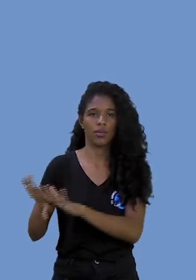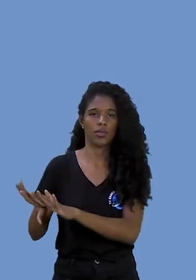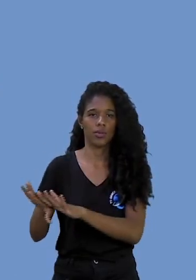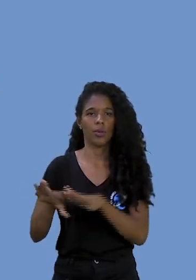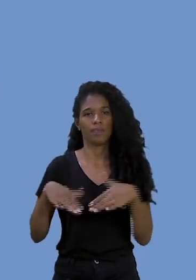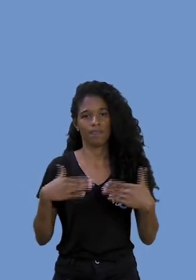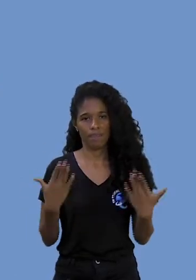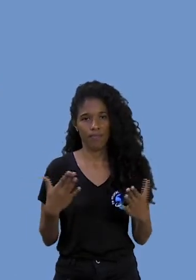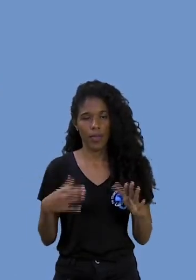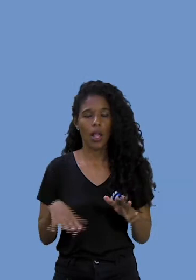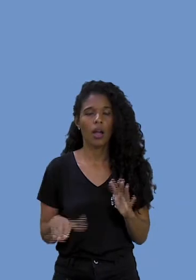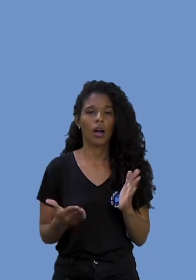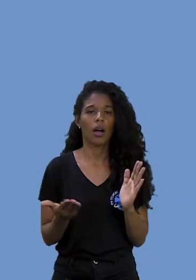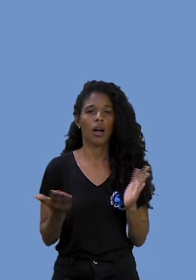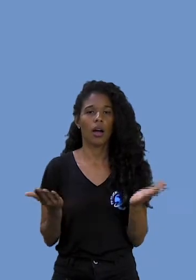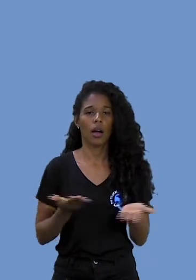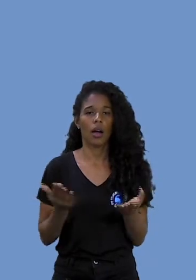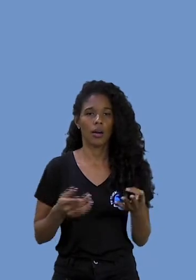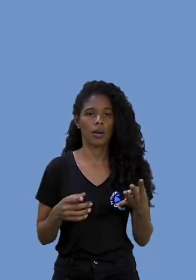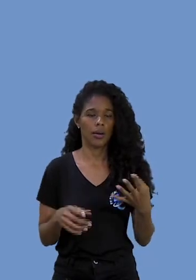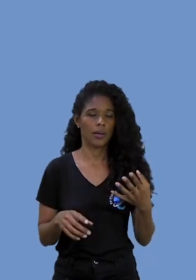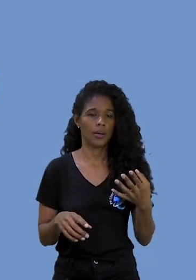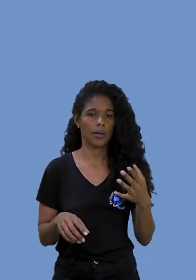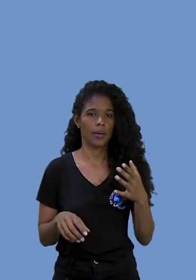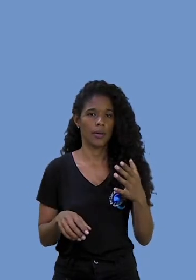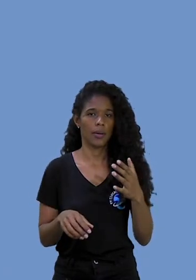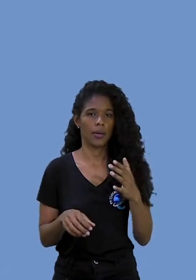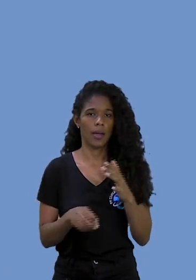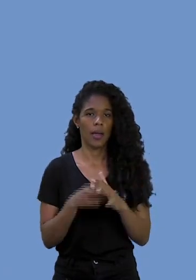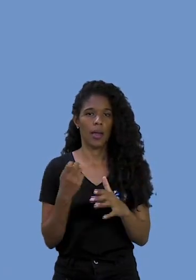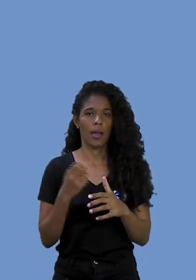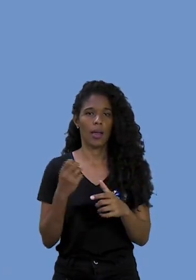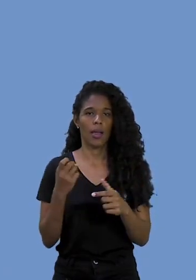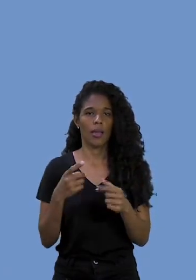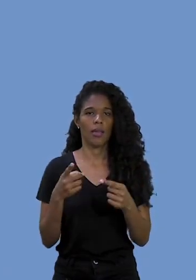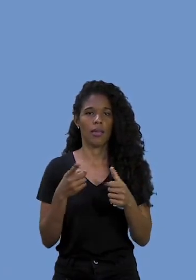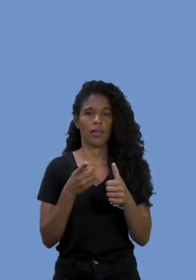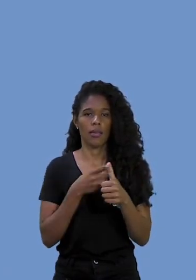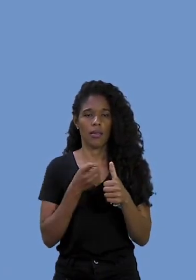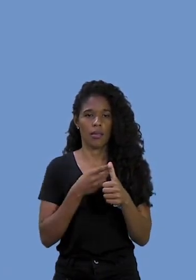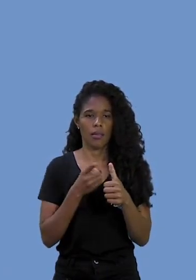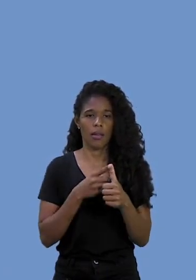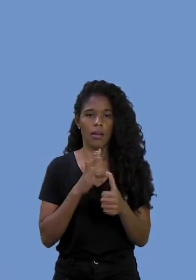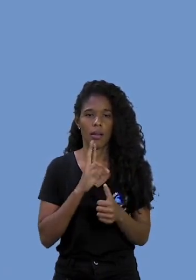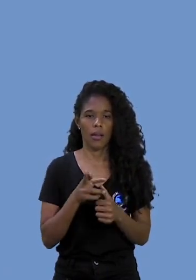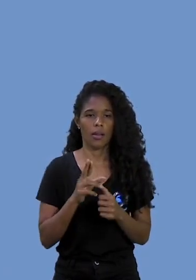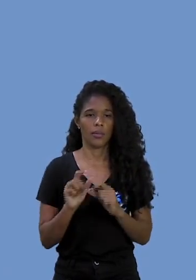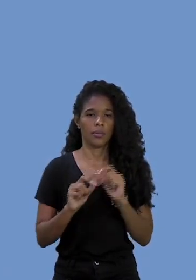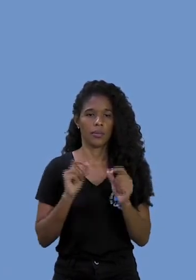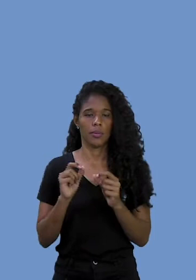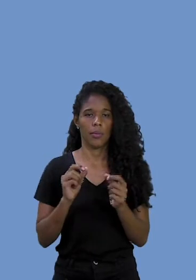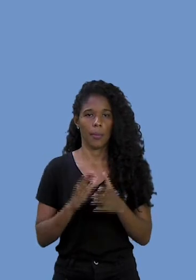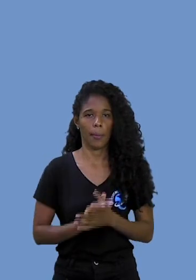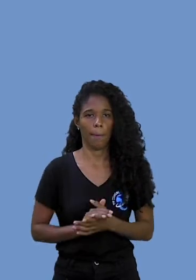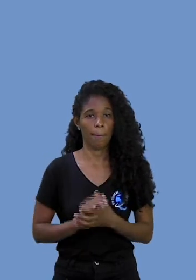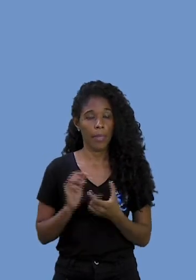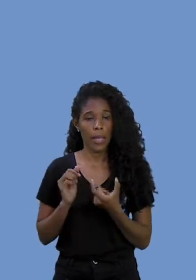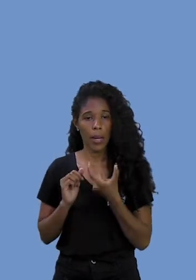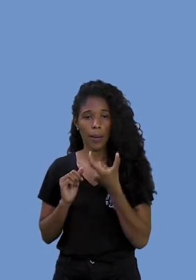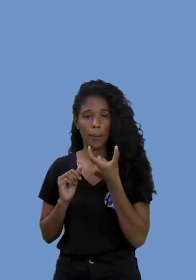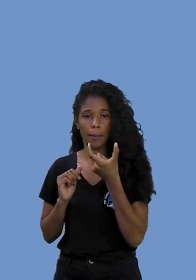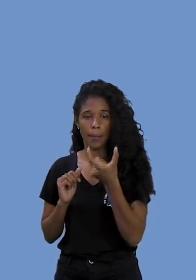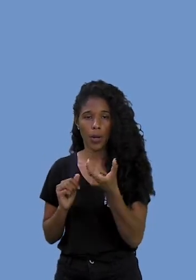Quinta regrinha, palavras compostas por justaposição. O que seria essa justaposição?